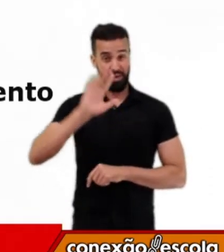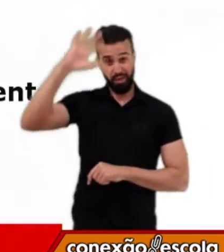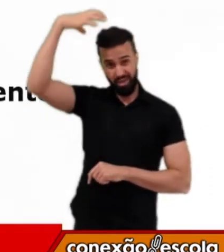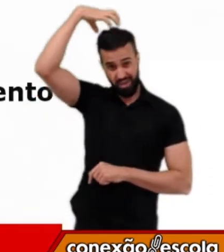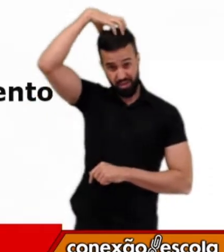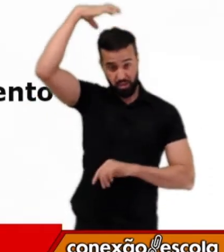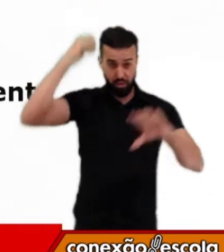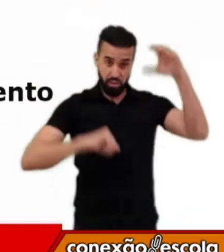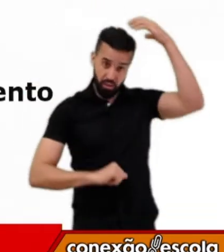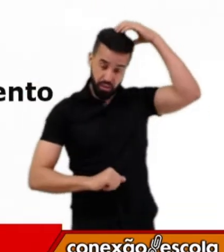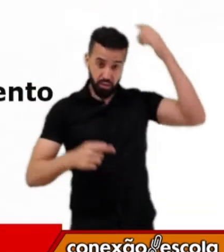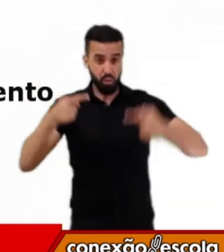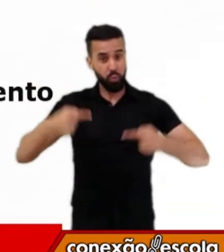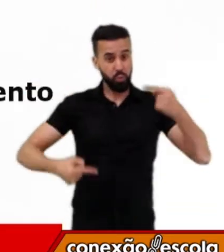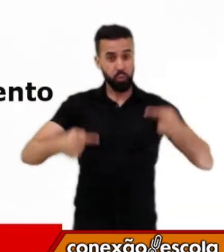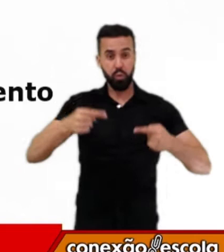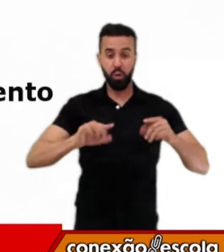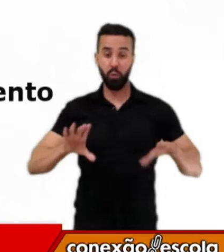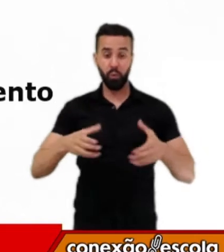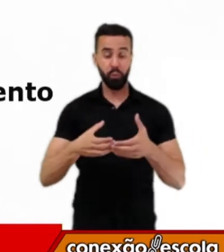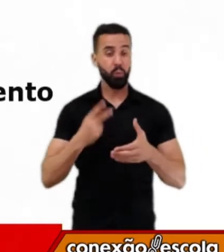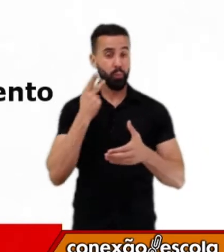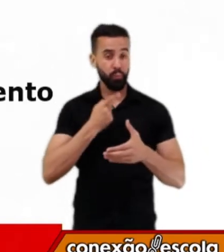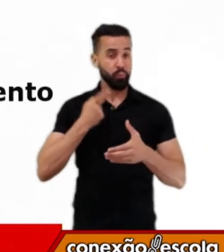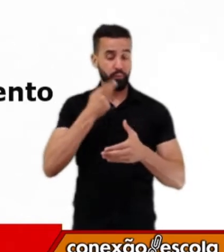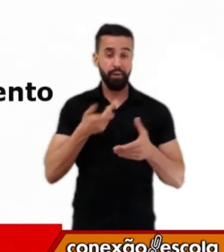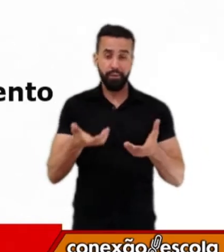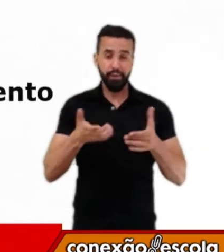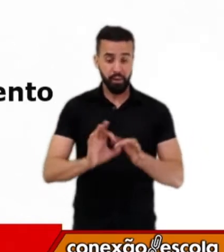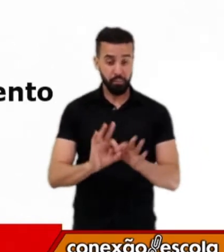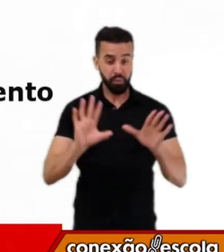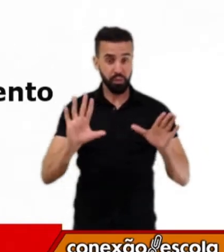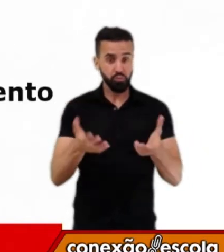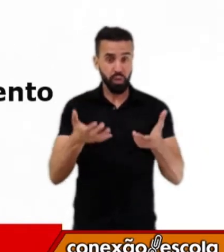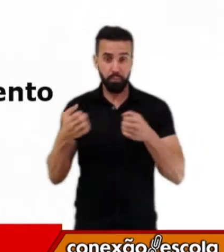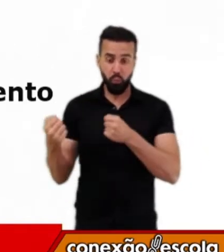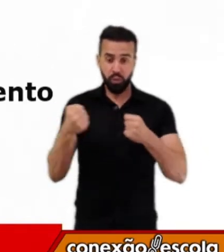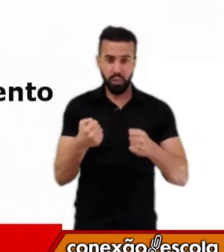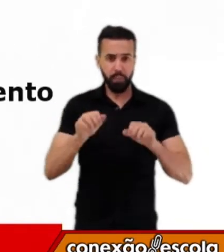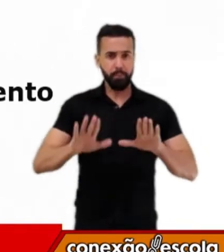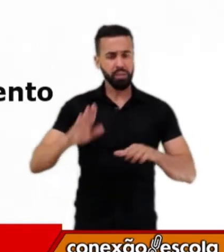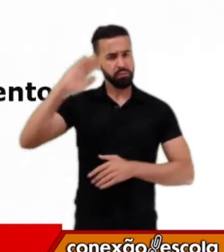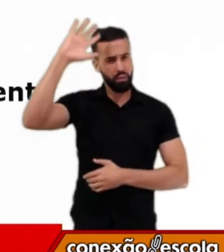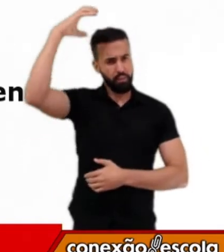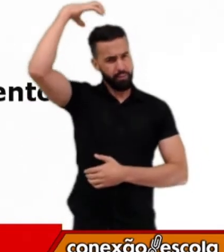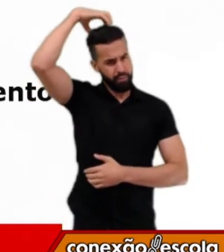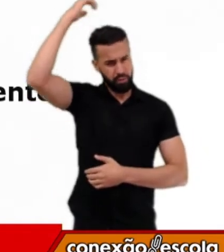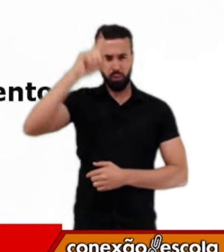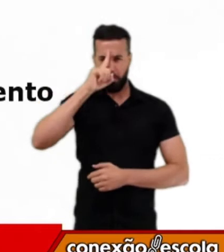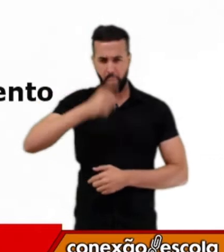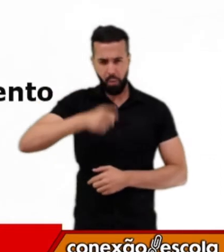e o parlamento. O parlamento querendo mais liberdade, o parlamento querendo poder e os reis cerceando cada vez mais